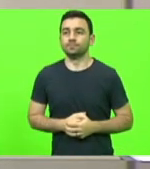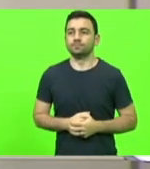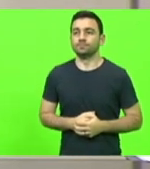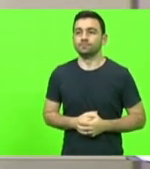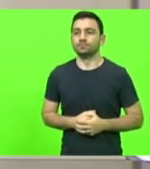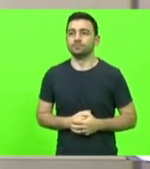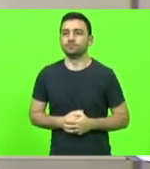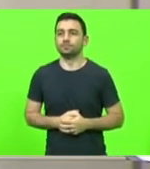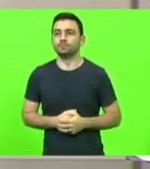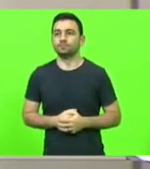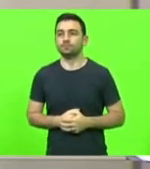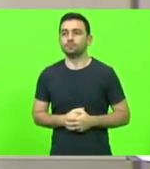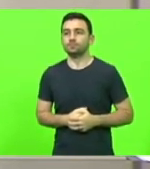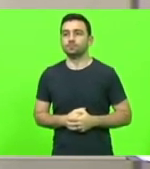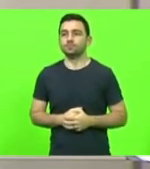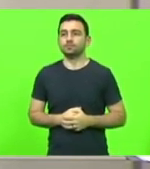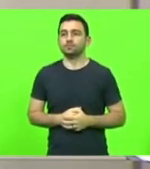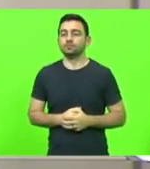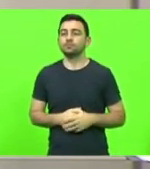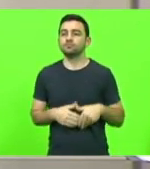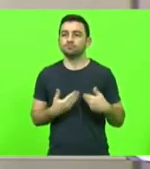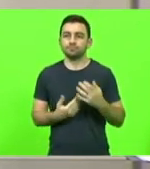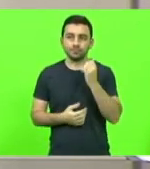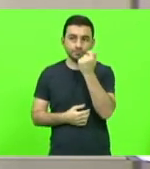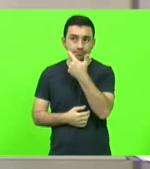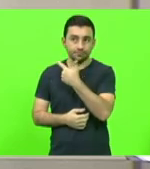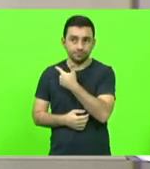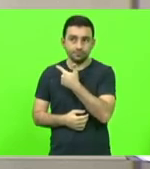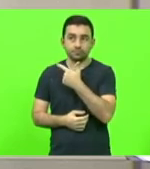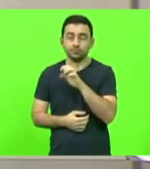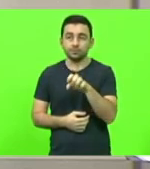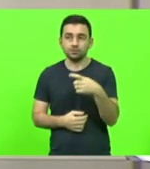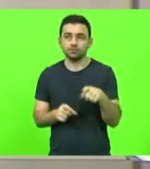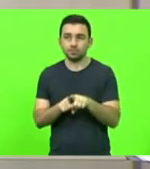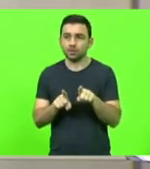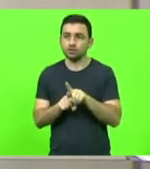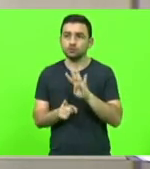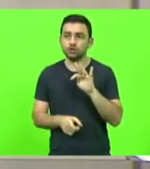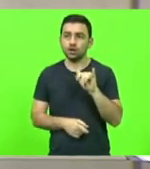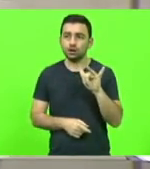ex-vereador e ex-candidato a prefeito da Abelardo do Luz, Tiago Kozinski,